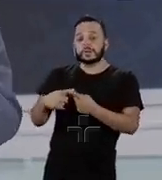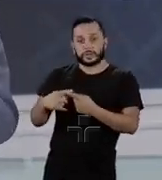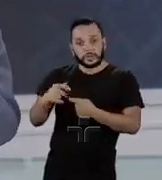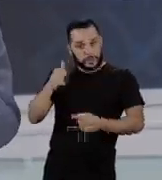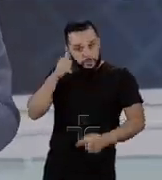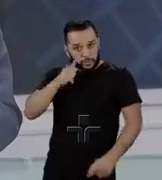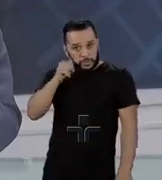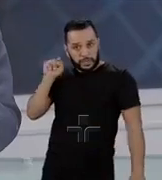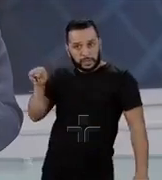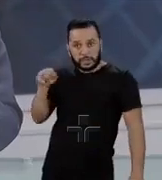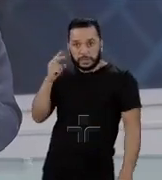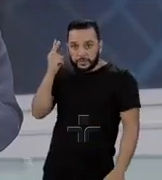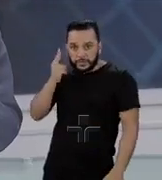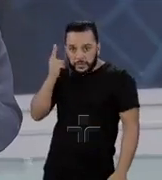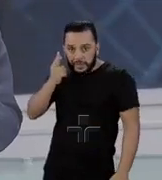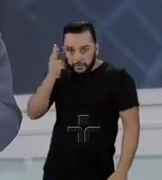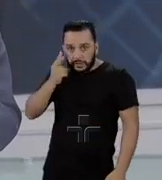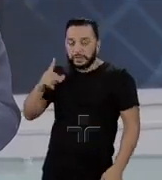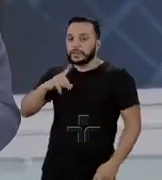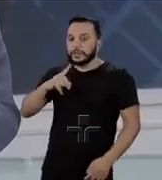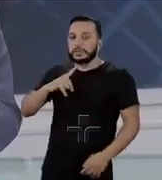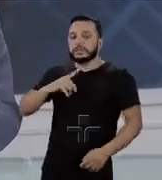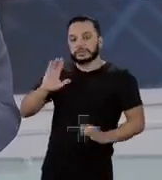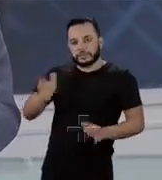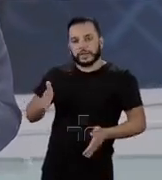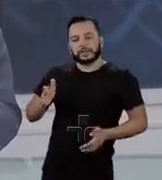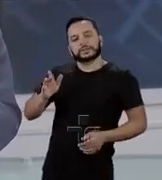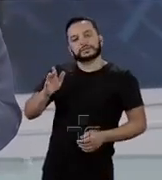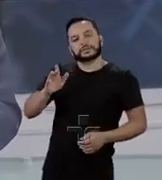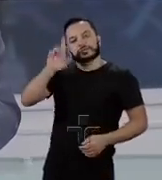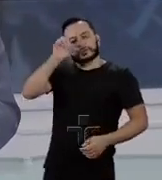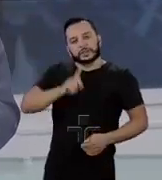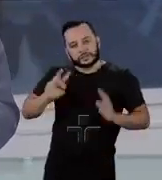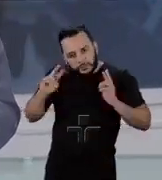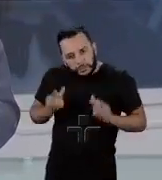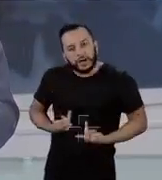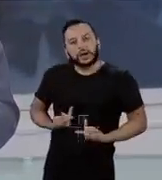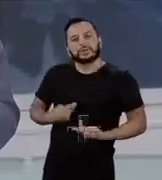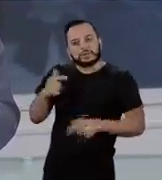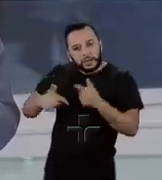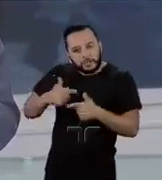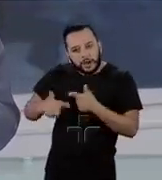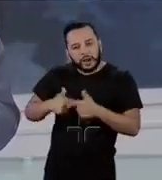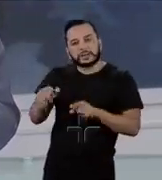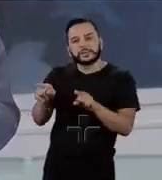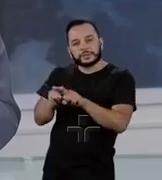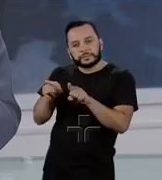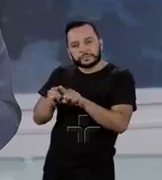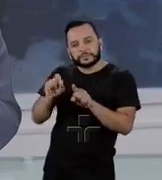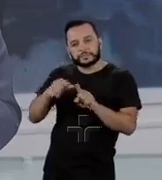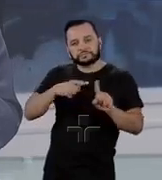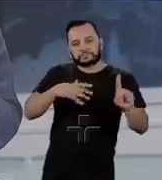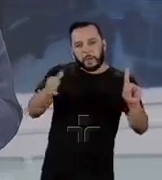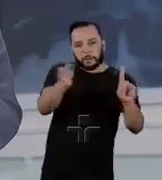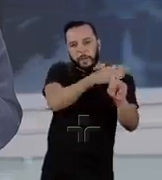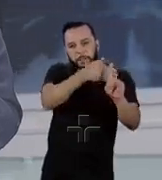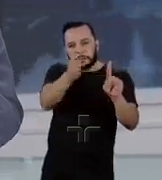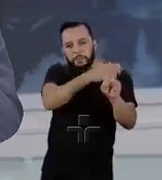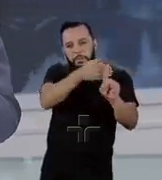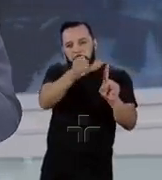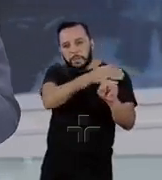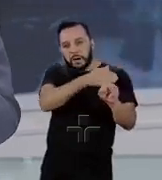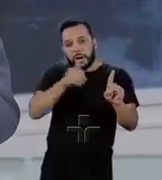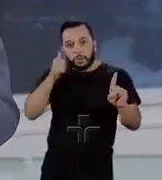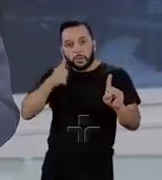direitos humanos. Sim. E com denúncias em relação a abusos potenciais aí por parte de policiais. Então, o